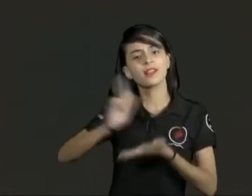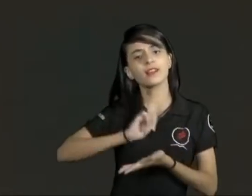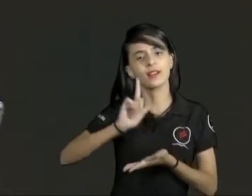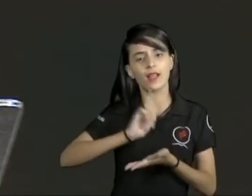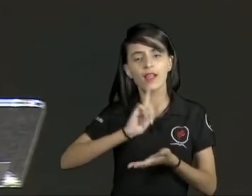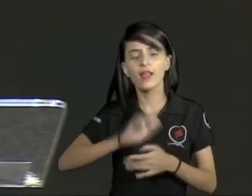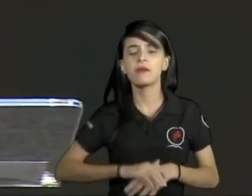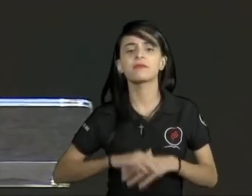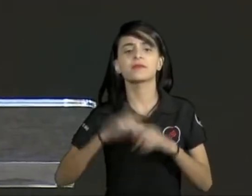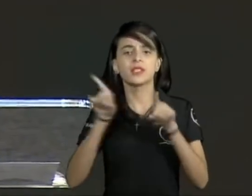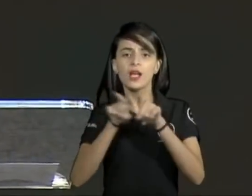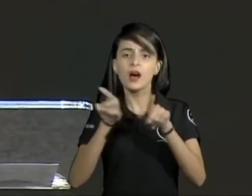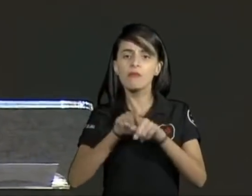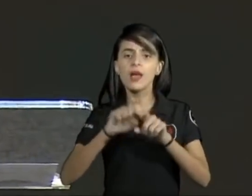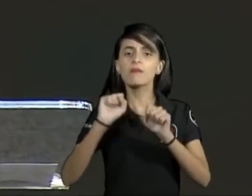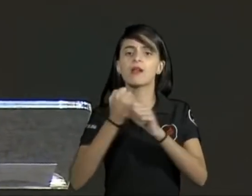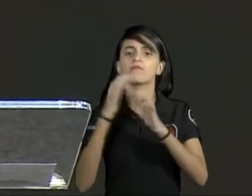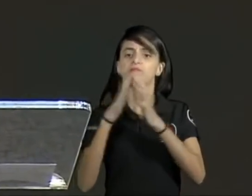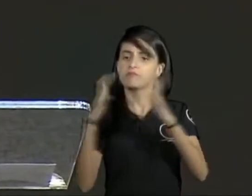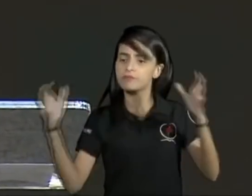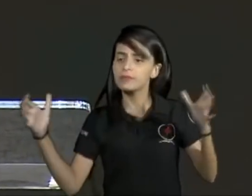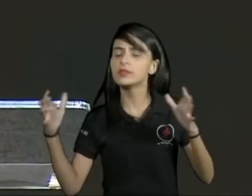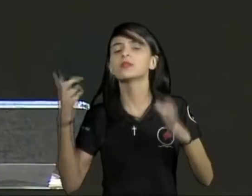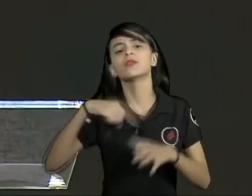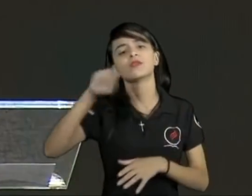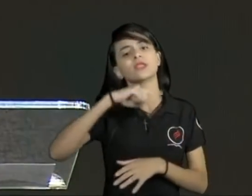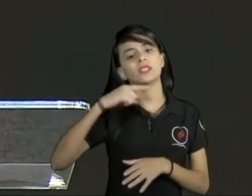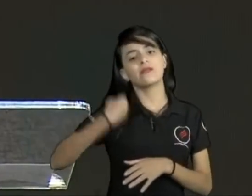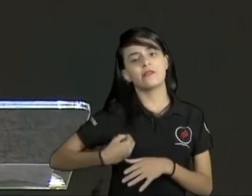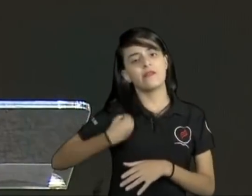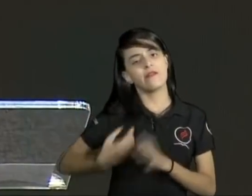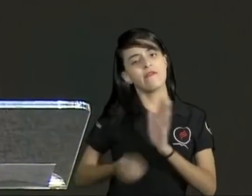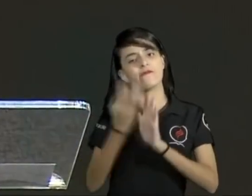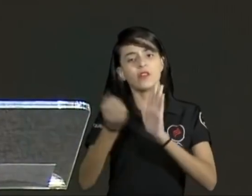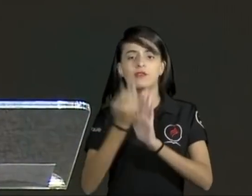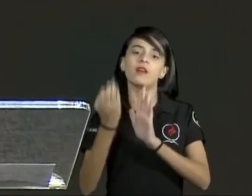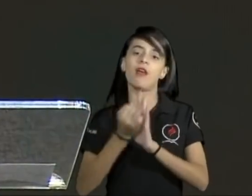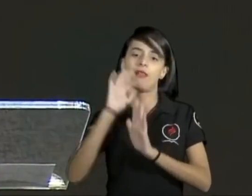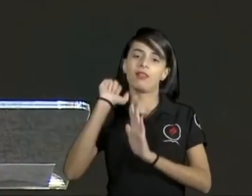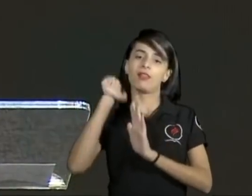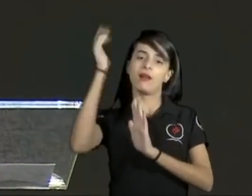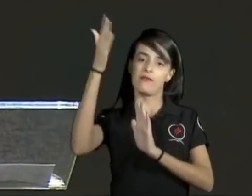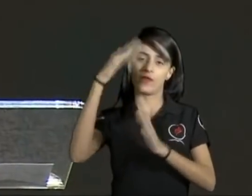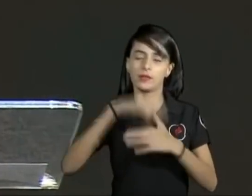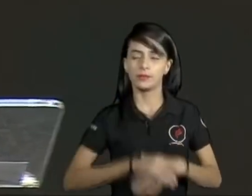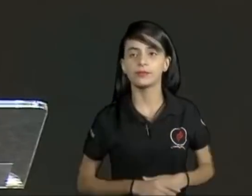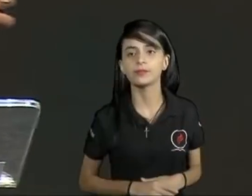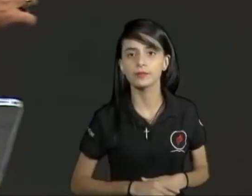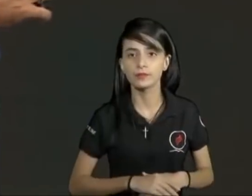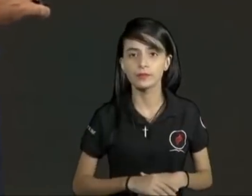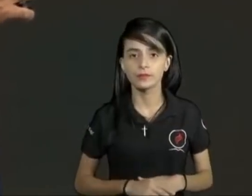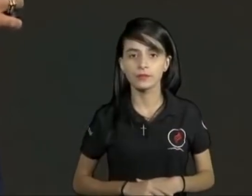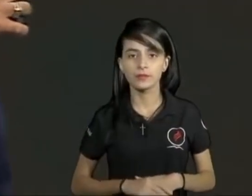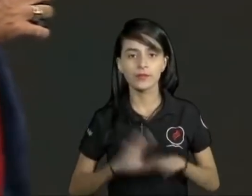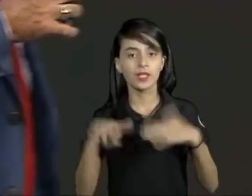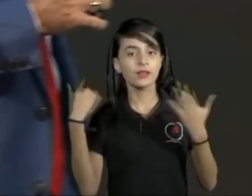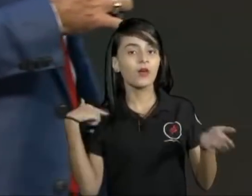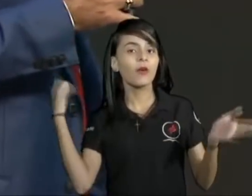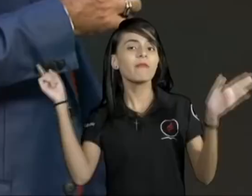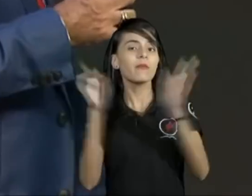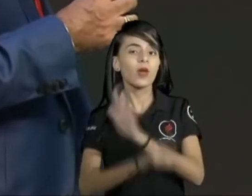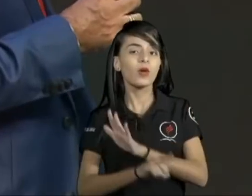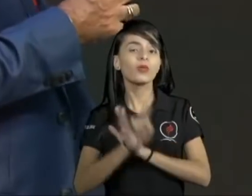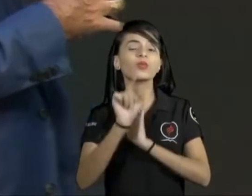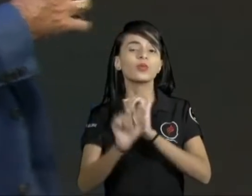certo para crescer para você viver o evangelho fora das quatro paredes então a pergunta